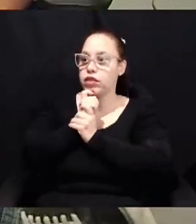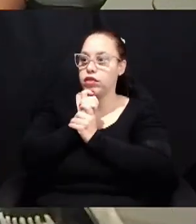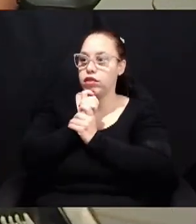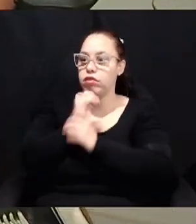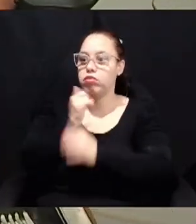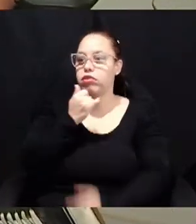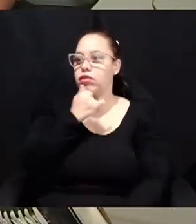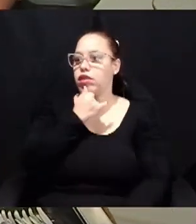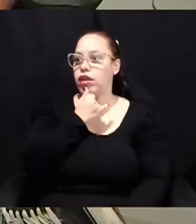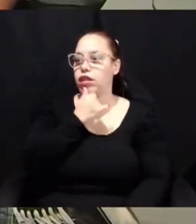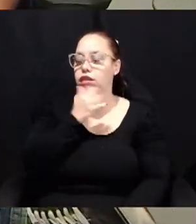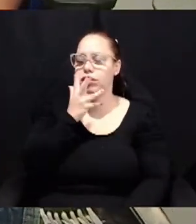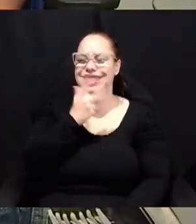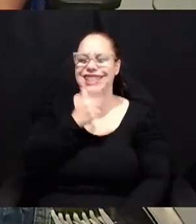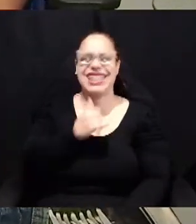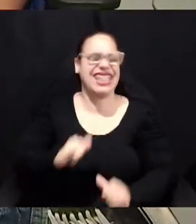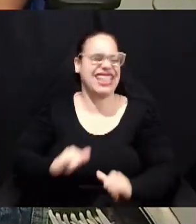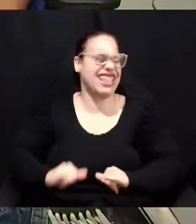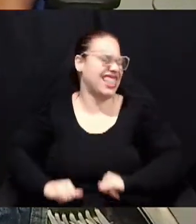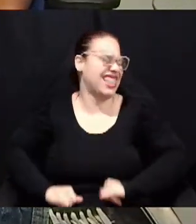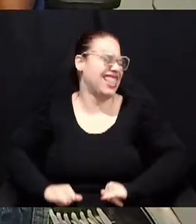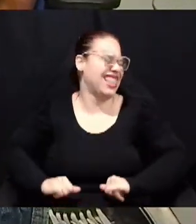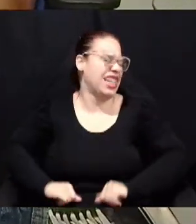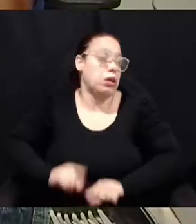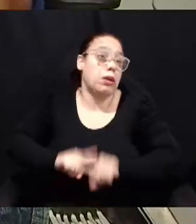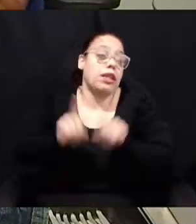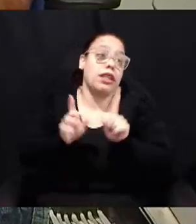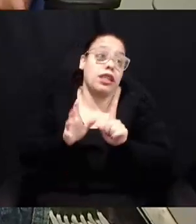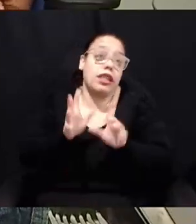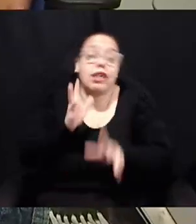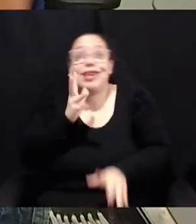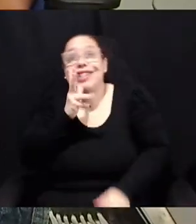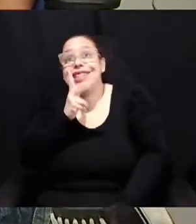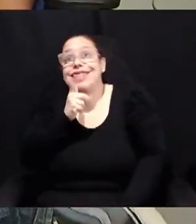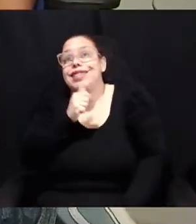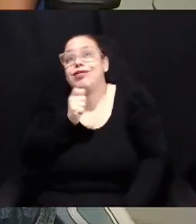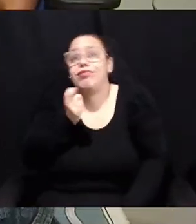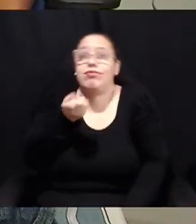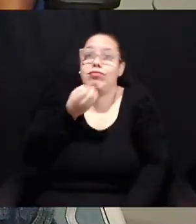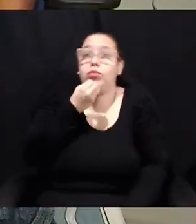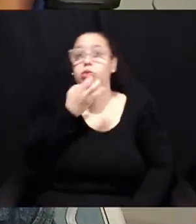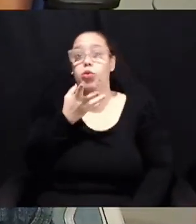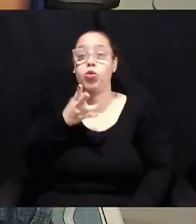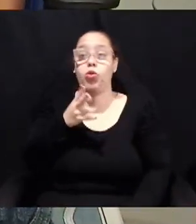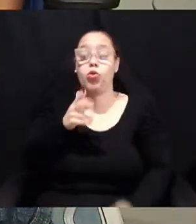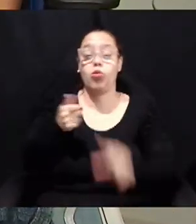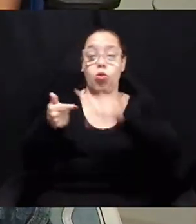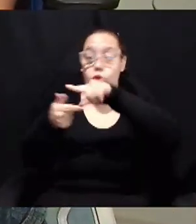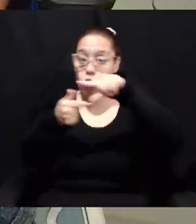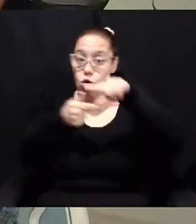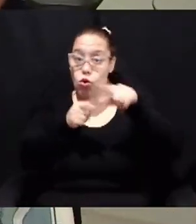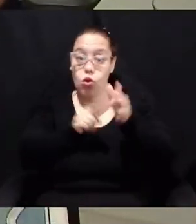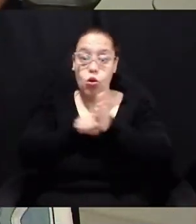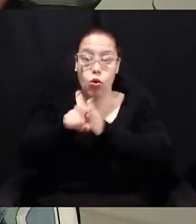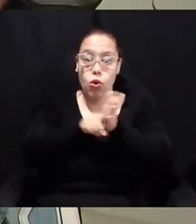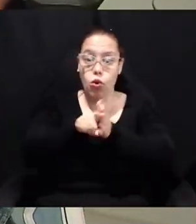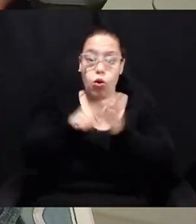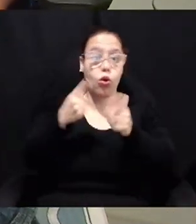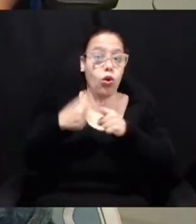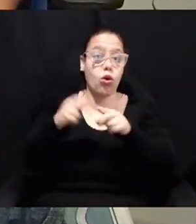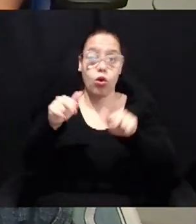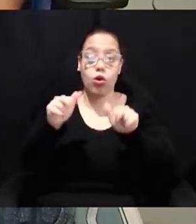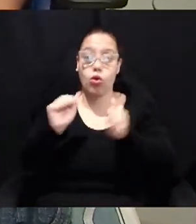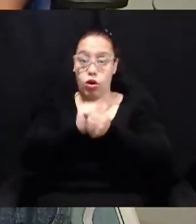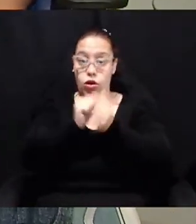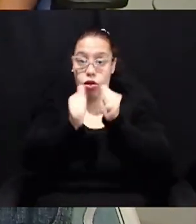muito dolorida, né? Mas ela funciona muito bem como história em quadrinhos. Muita gente pergunta assim, por que nunca foi adaptado o